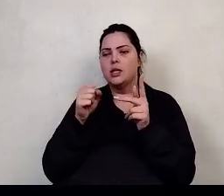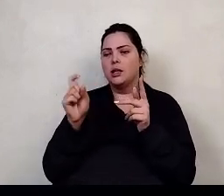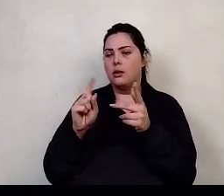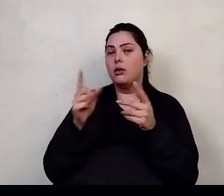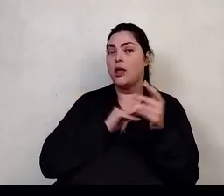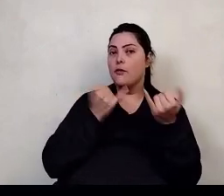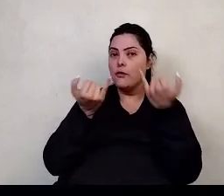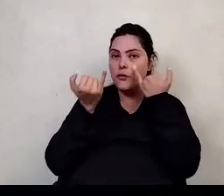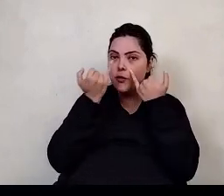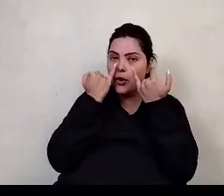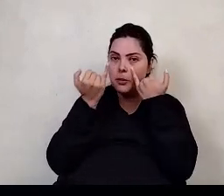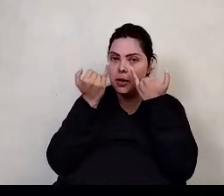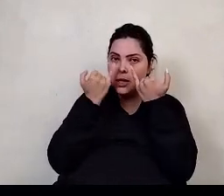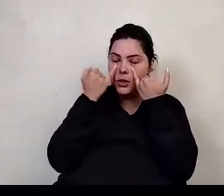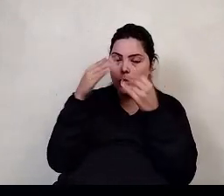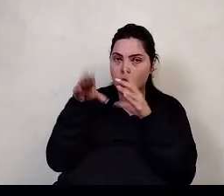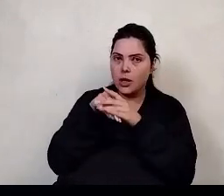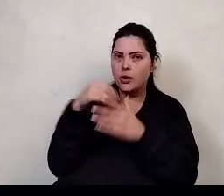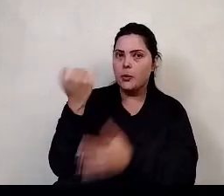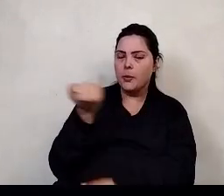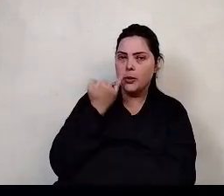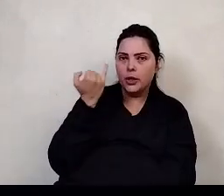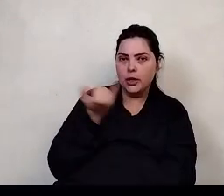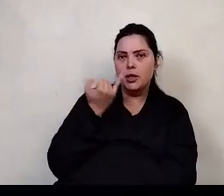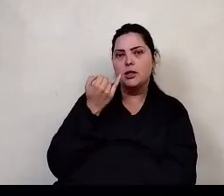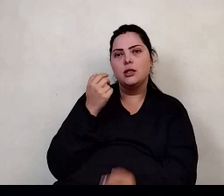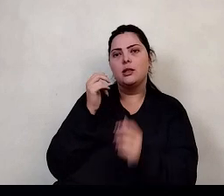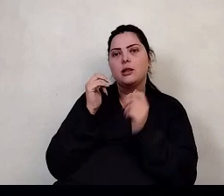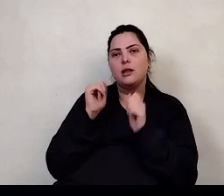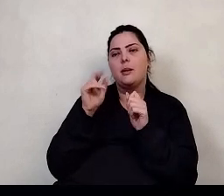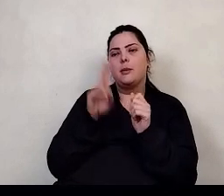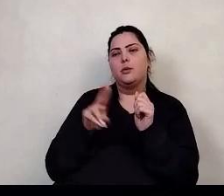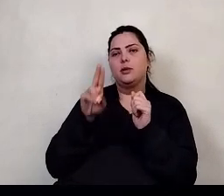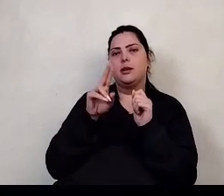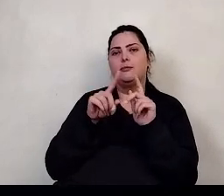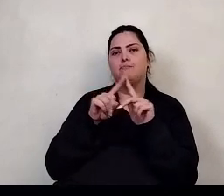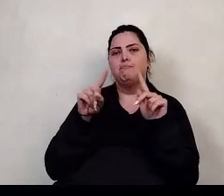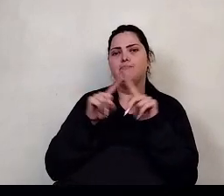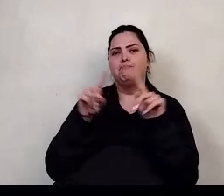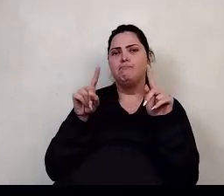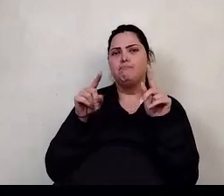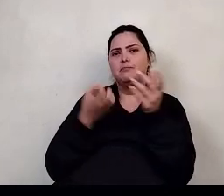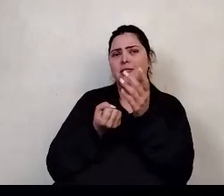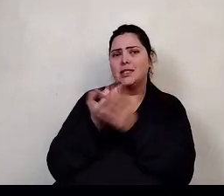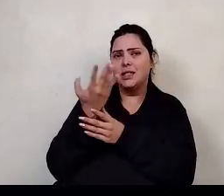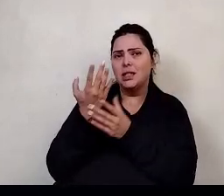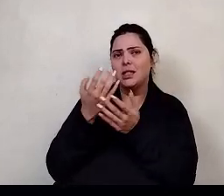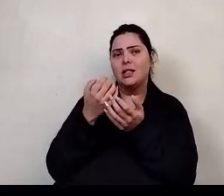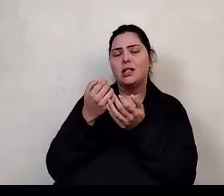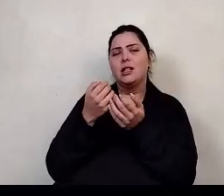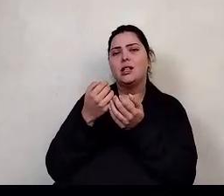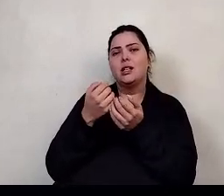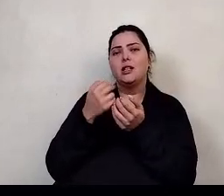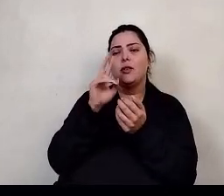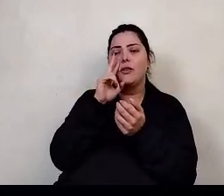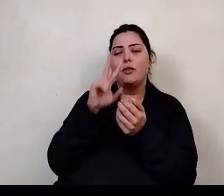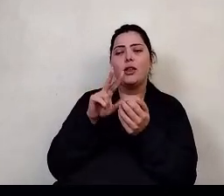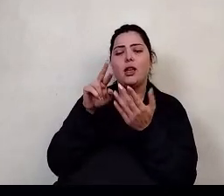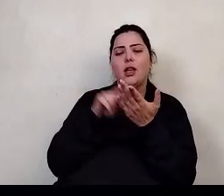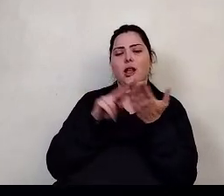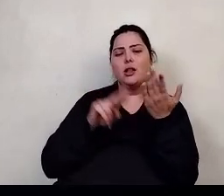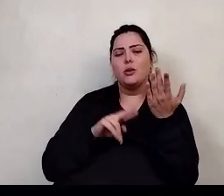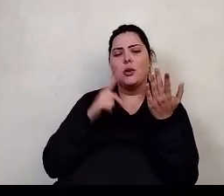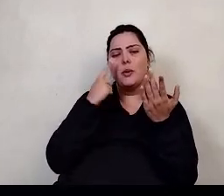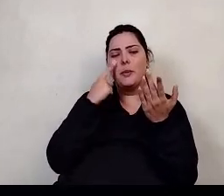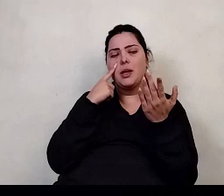dentro que são úteis para nós, que a gente pode fazer uso delas. Só que normalmente quando a gente gera isso, a gente acaba olhando para aquele relatório, pensa no mundo Java, pensa